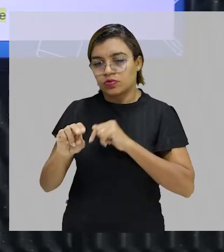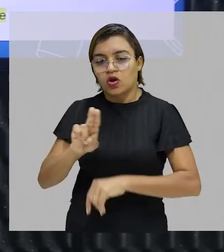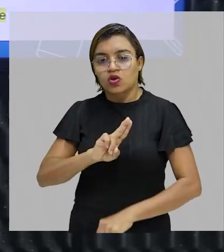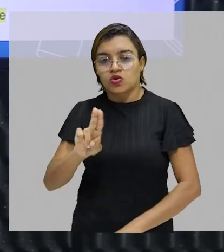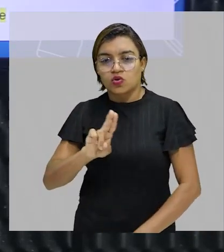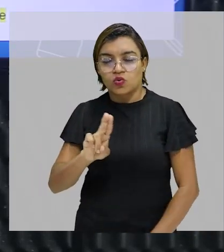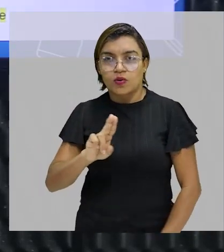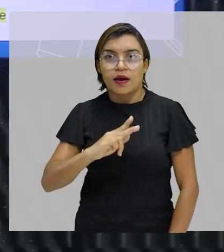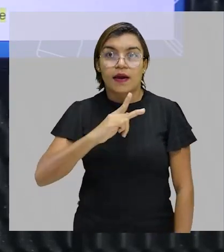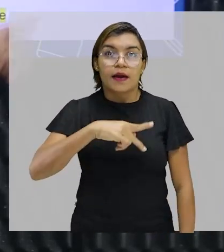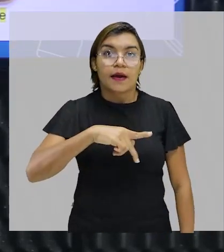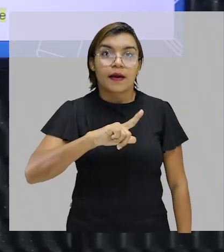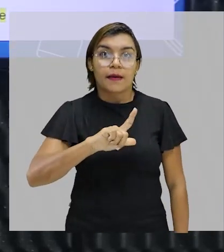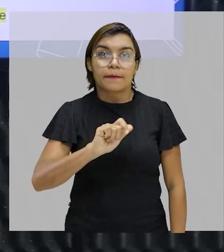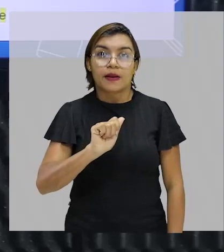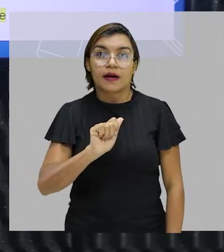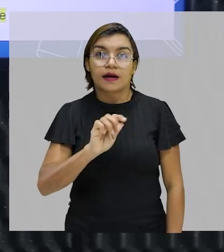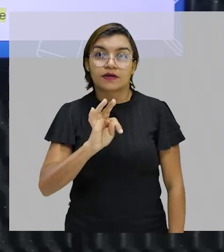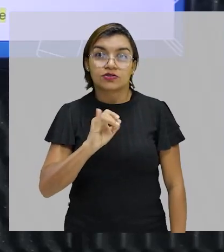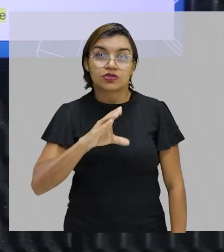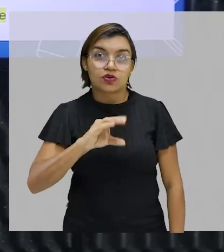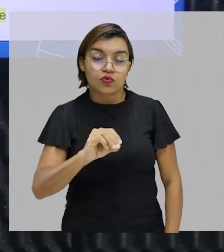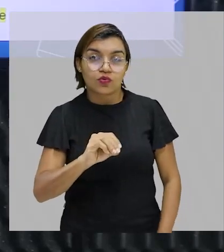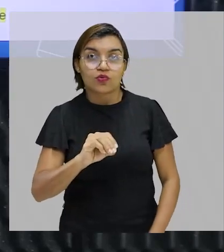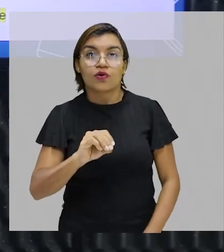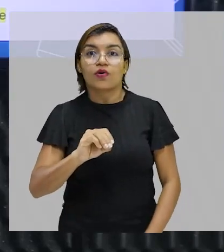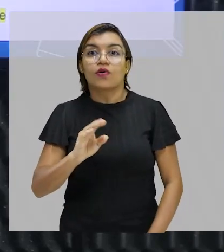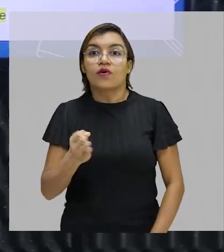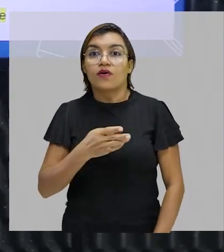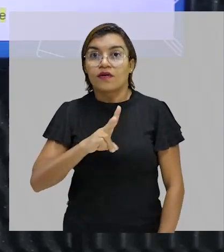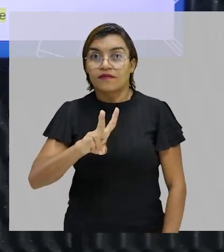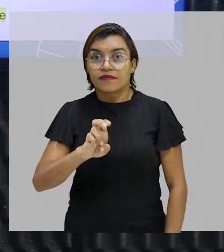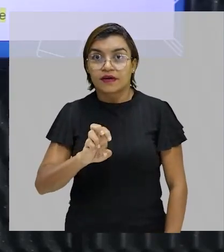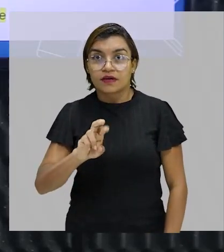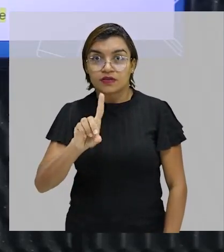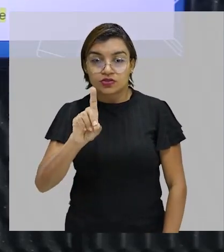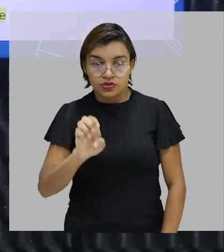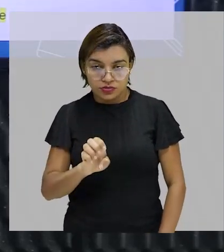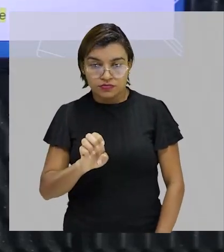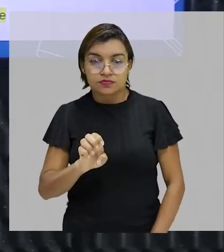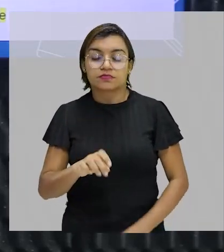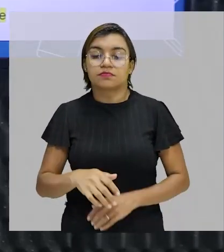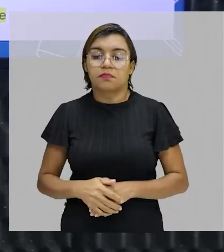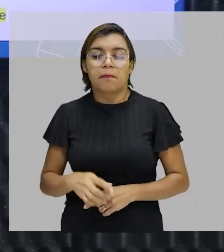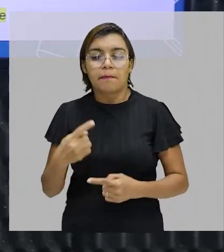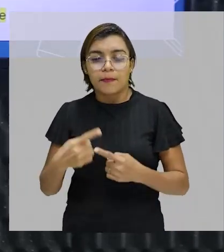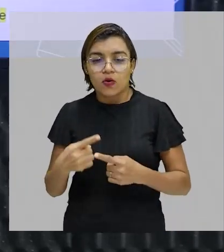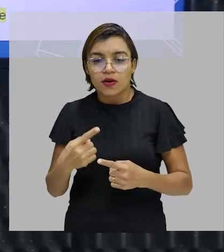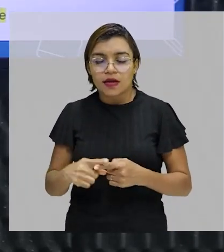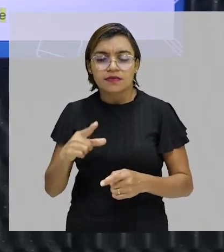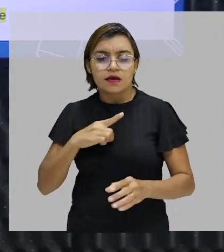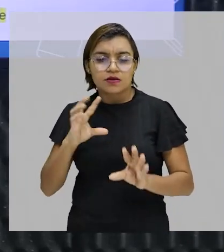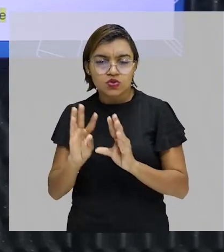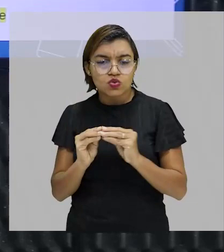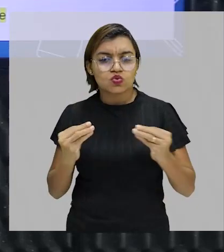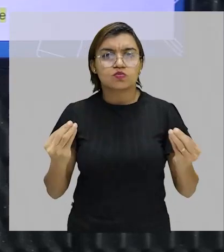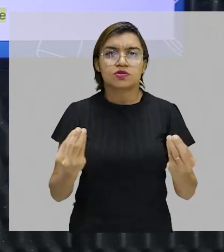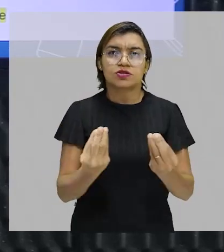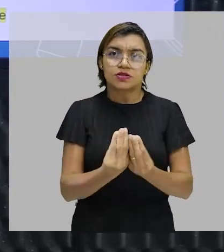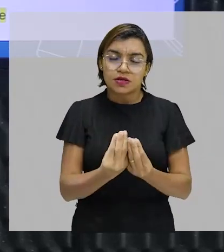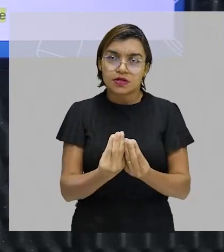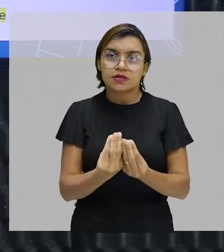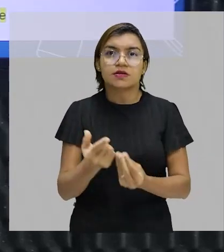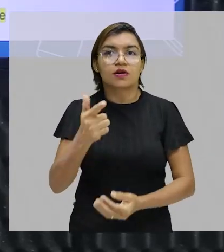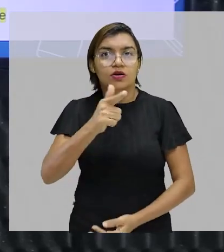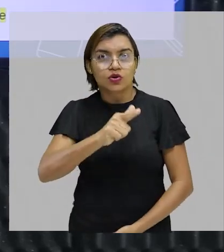de plástico verde. Por quê? Porque ele foi obtido a partir de uma substância renovável,